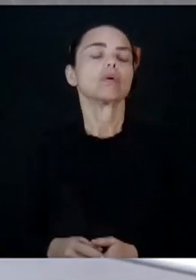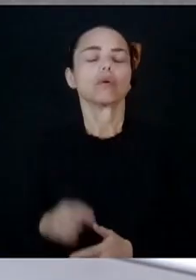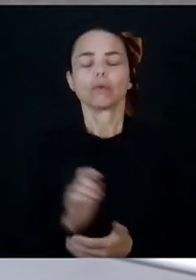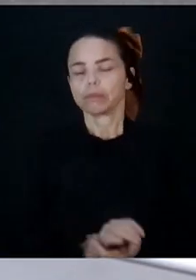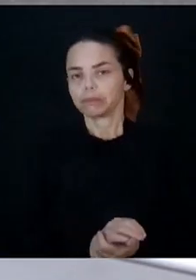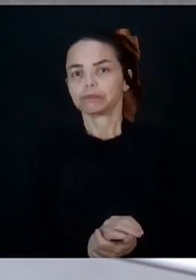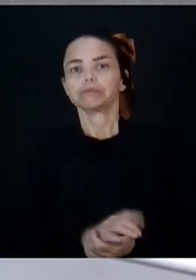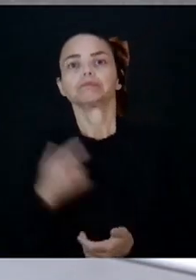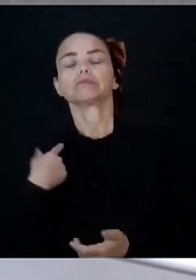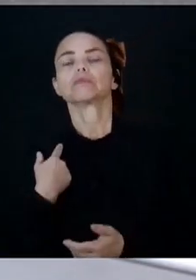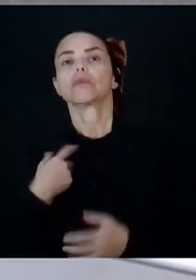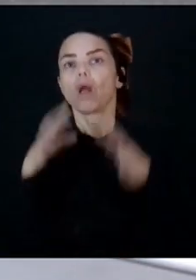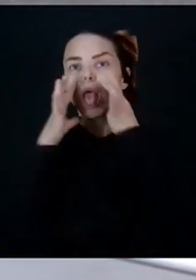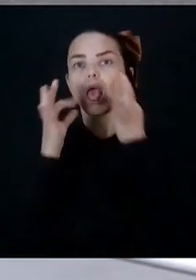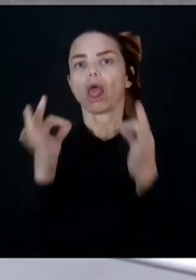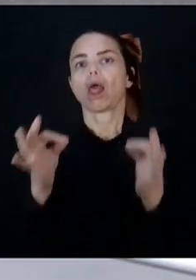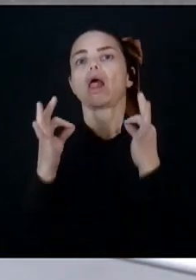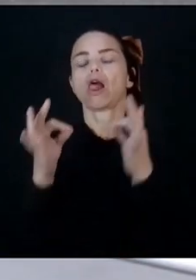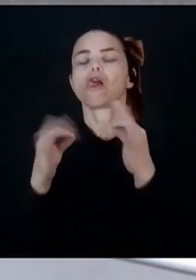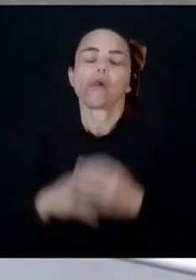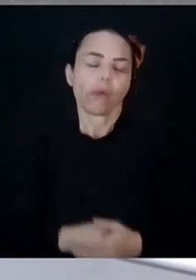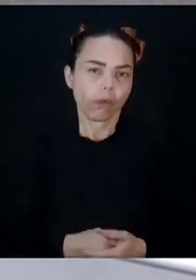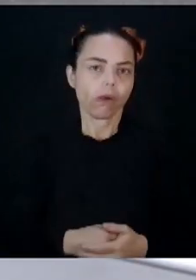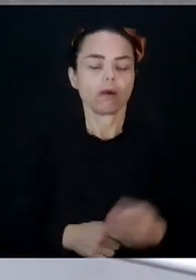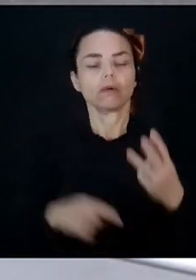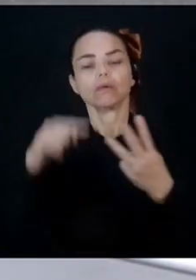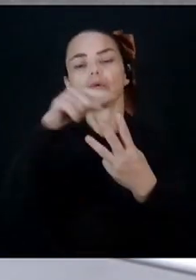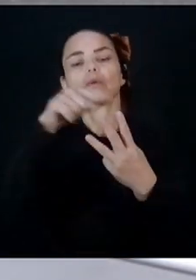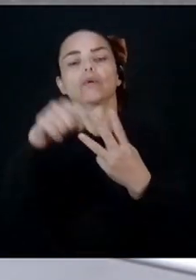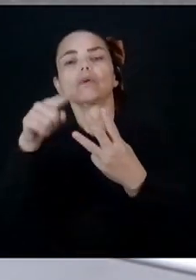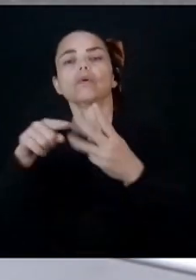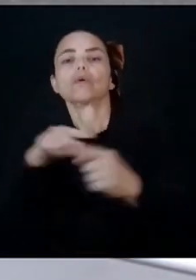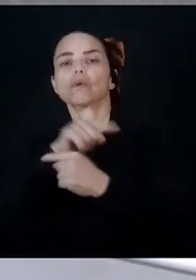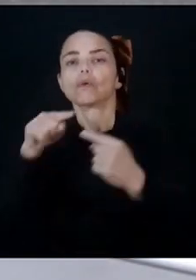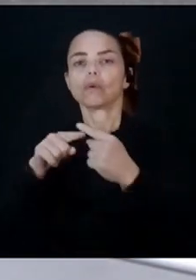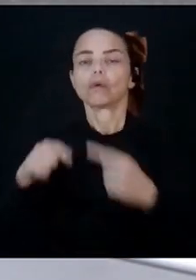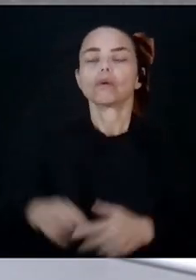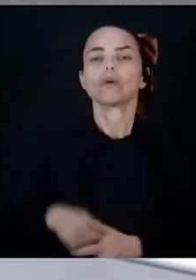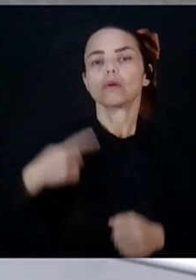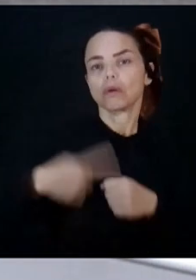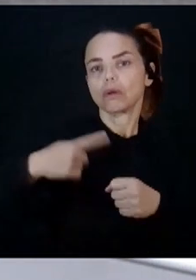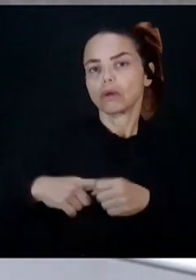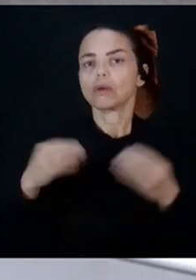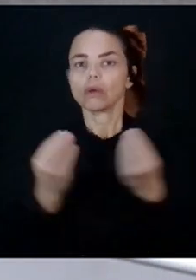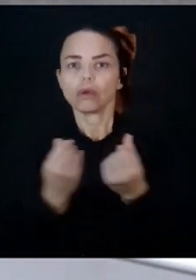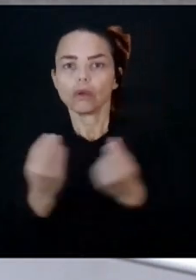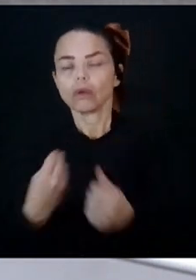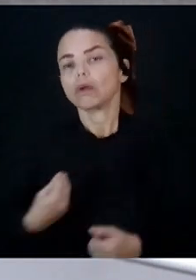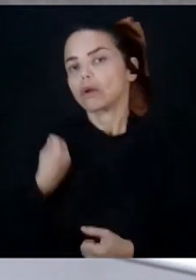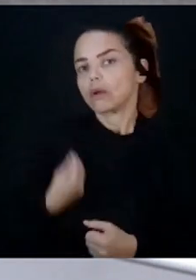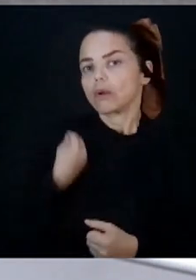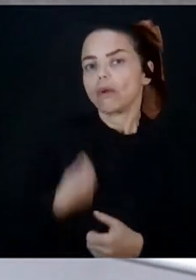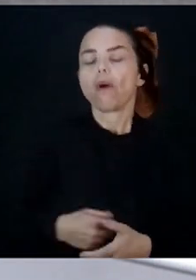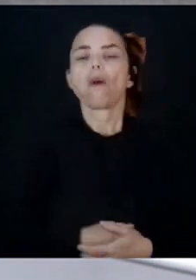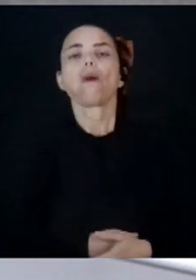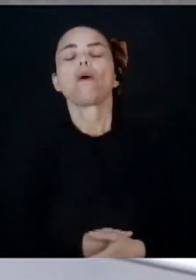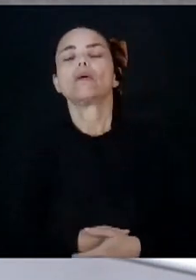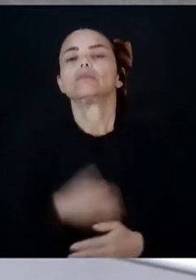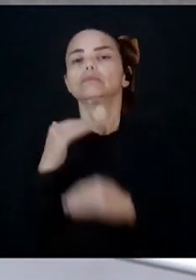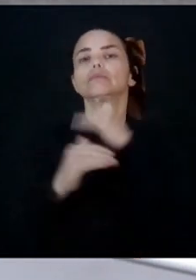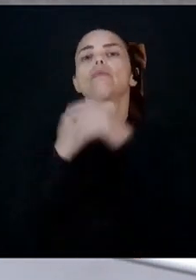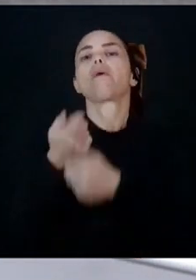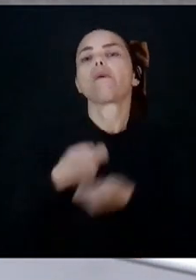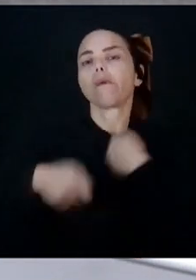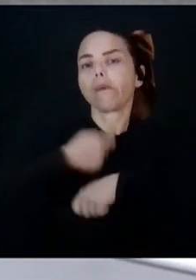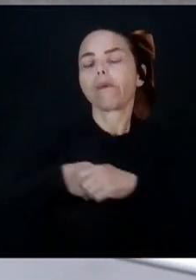muito atentos aí às 3 grandes metas da cidade, que é a qualidade de vida, né, desenvolvimento econômico e a